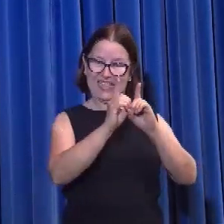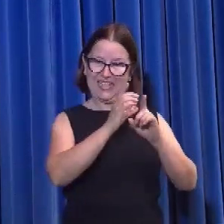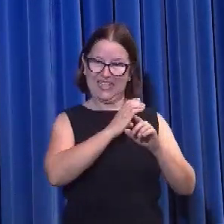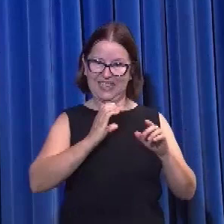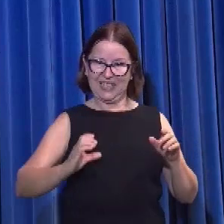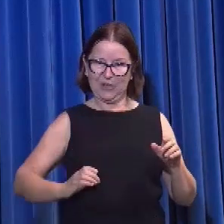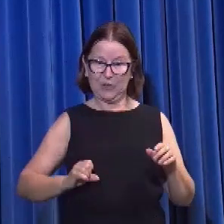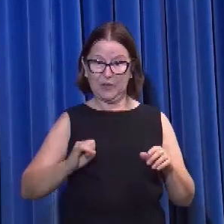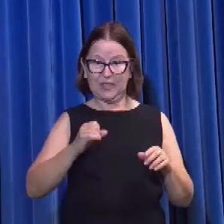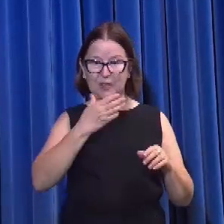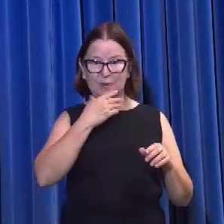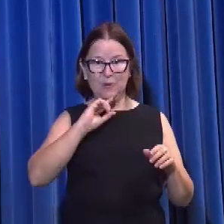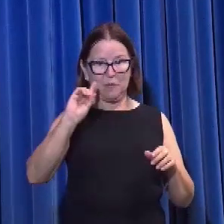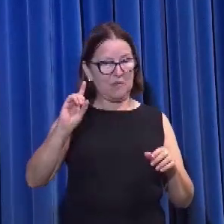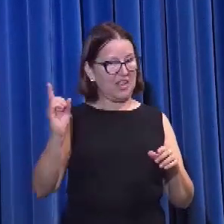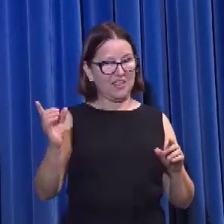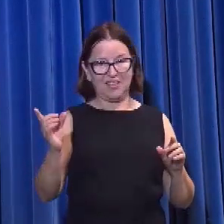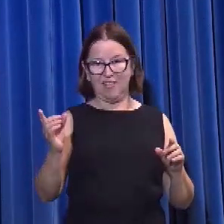trouxer.